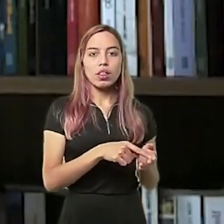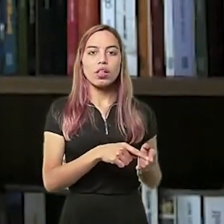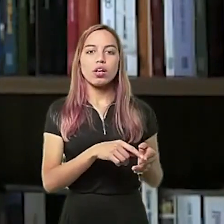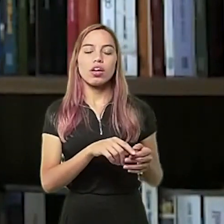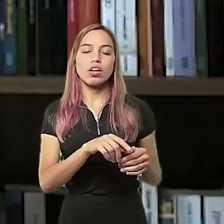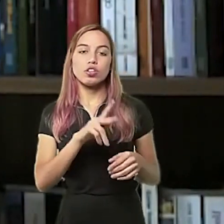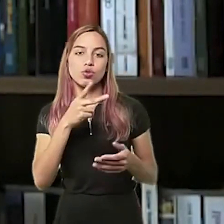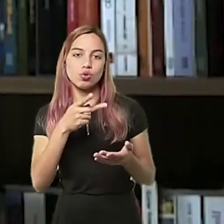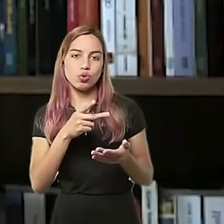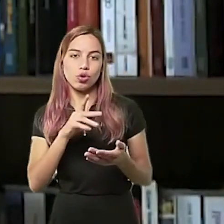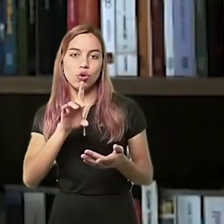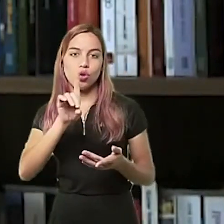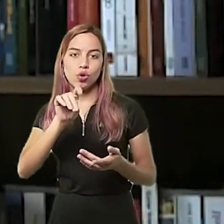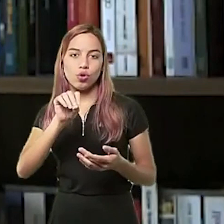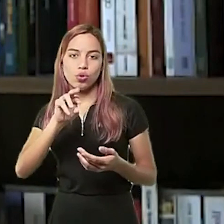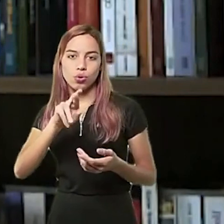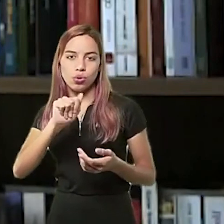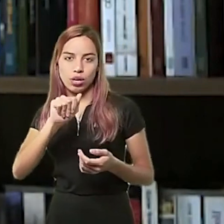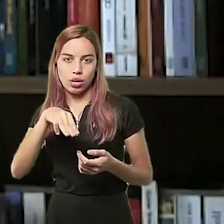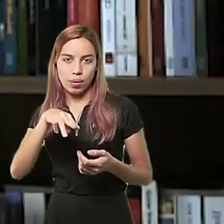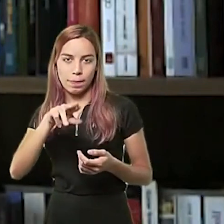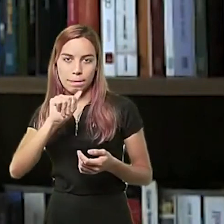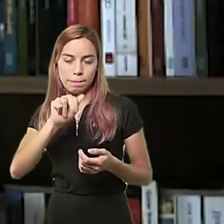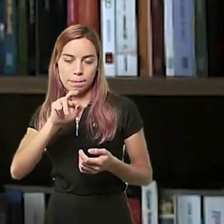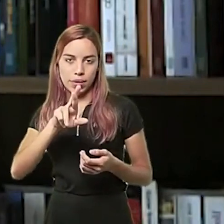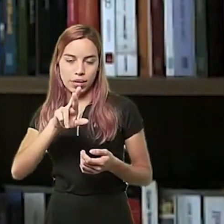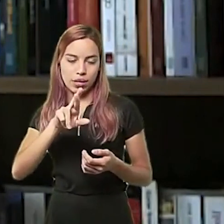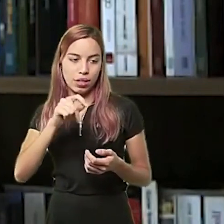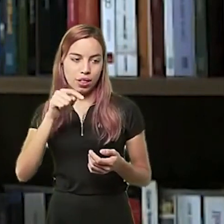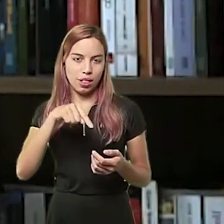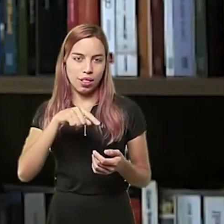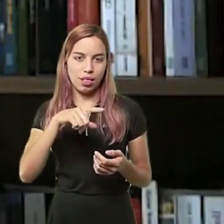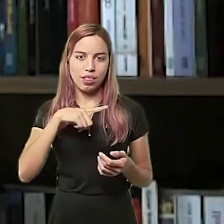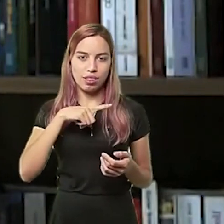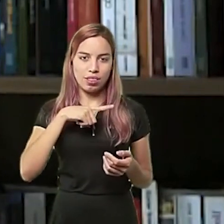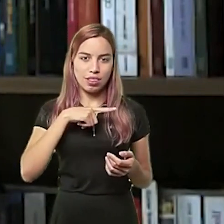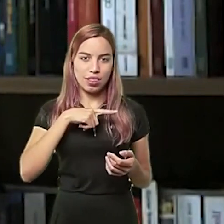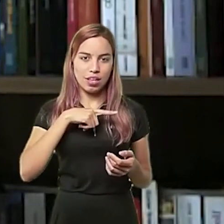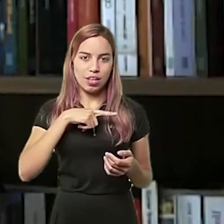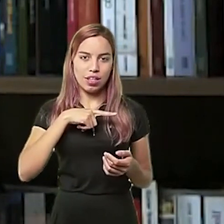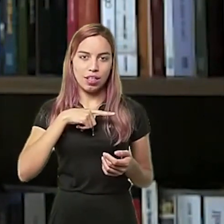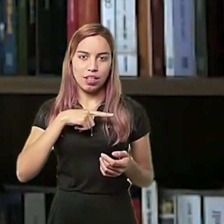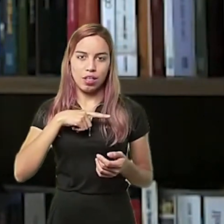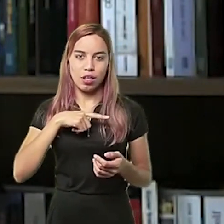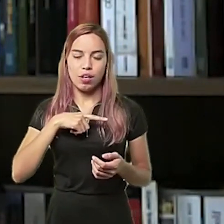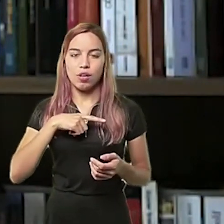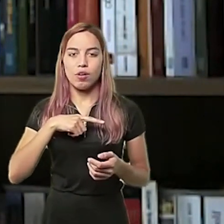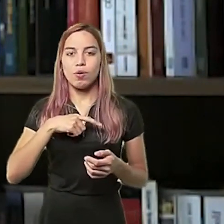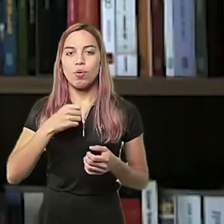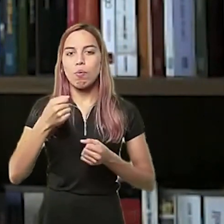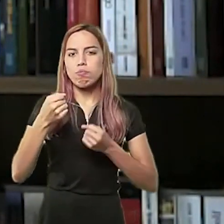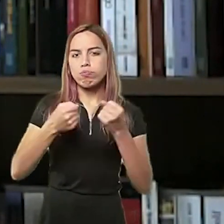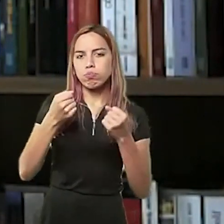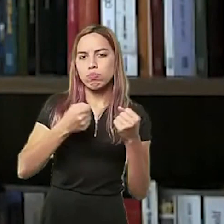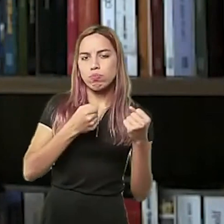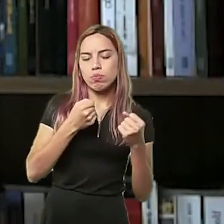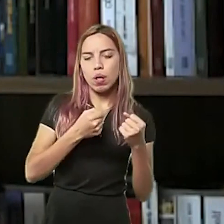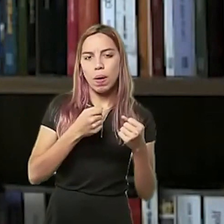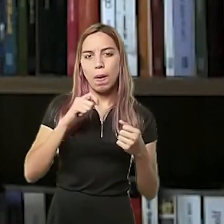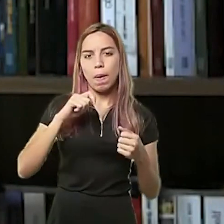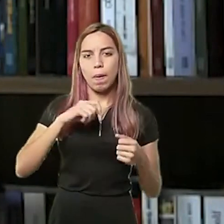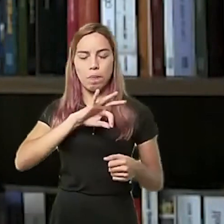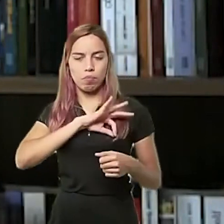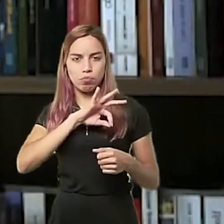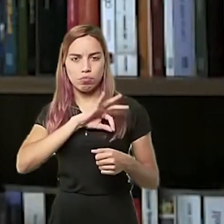um vínculo entre os eventos e a história. Parece que é uma história. O Brasil está, espero